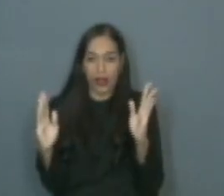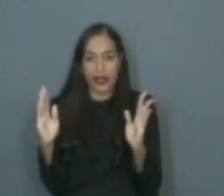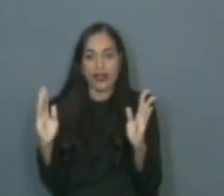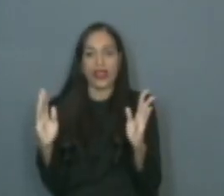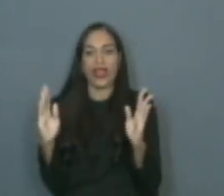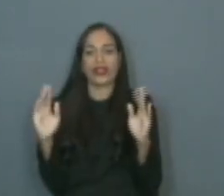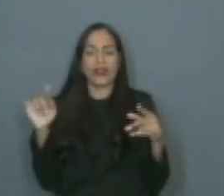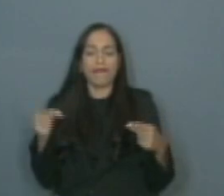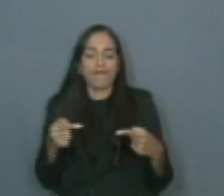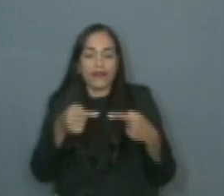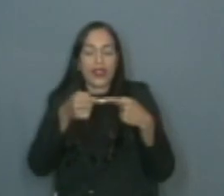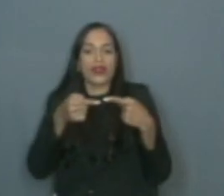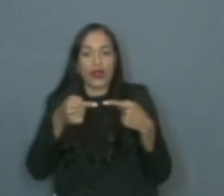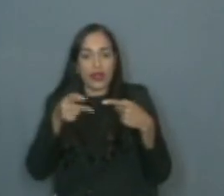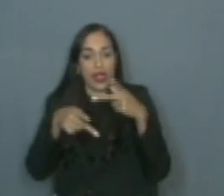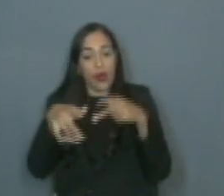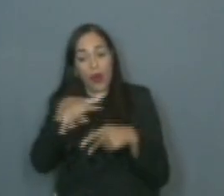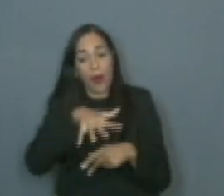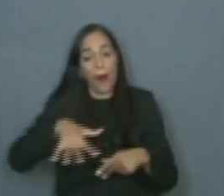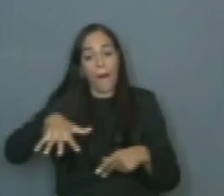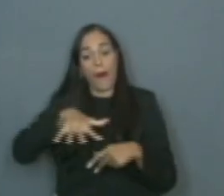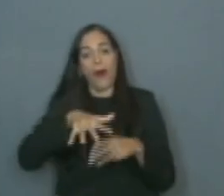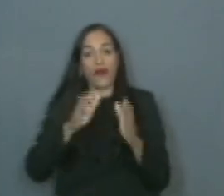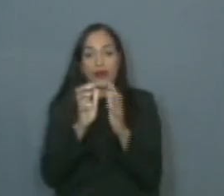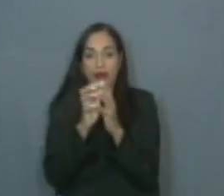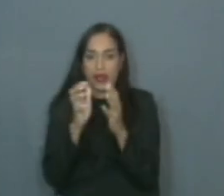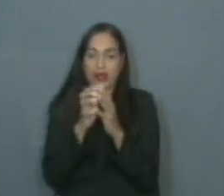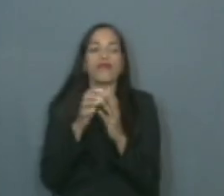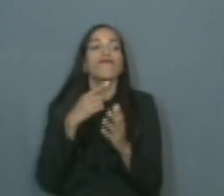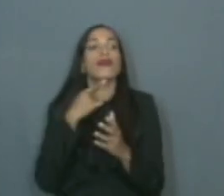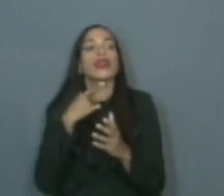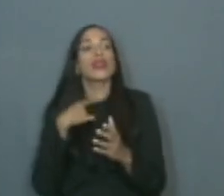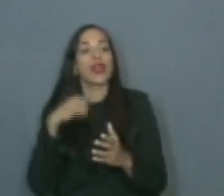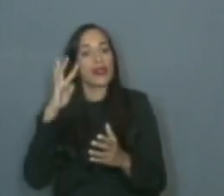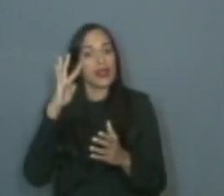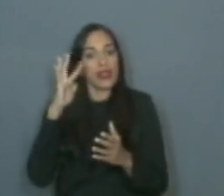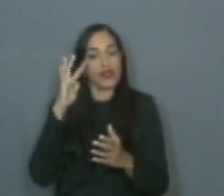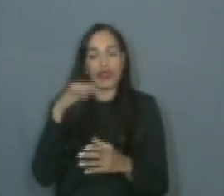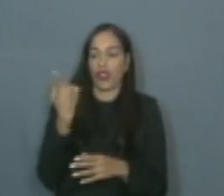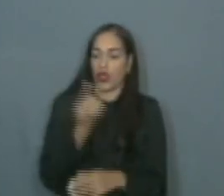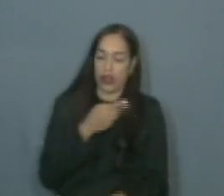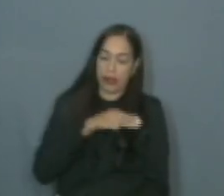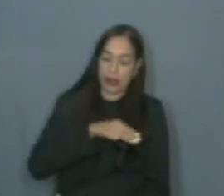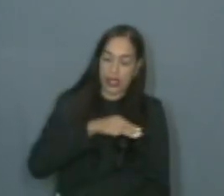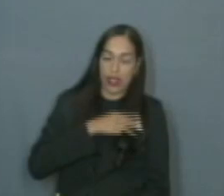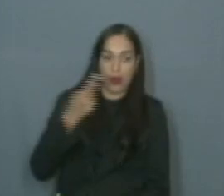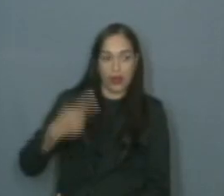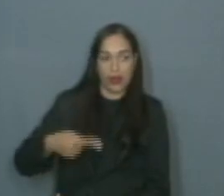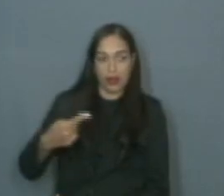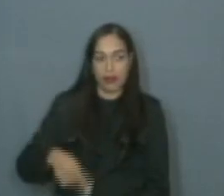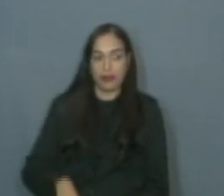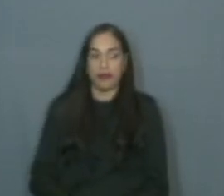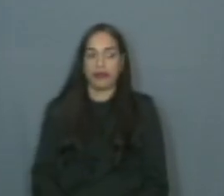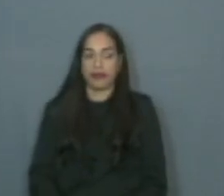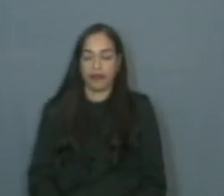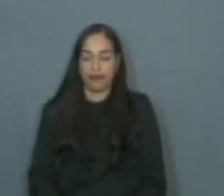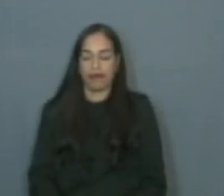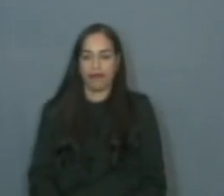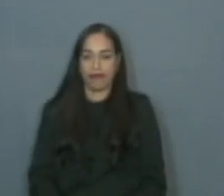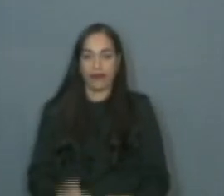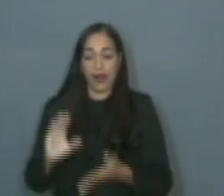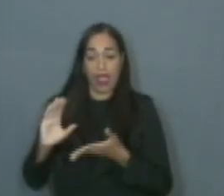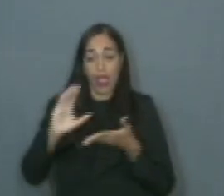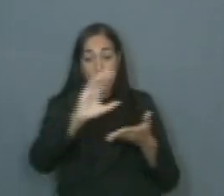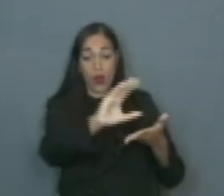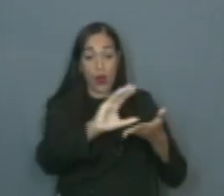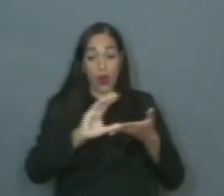em sintonia total com o que o povo do Recife espera, do qual nossa missão aqui nesta casa. Preciso também elencar recursos